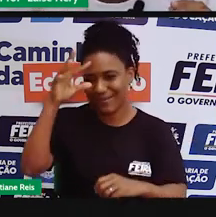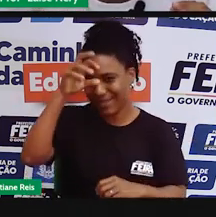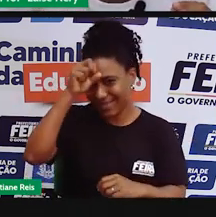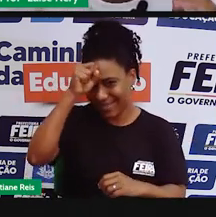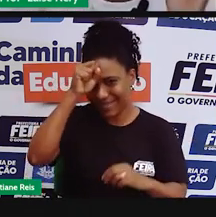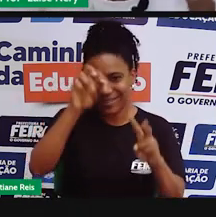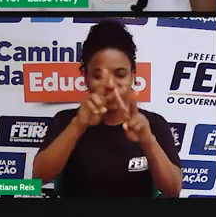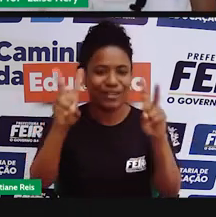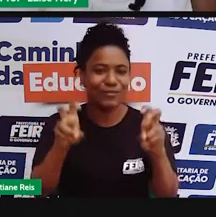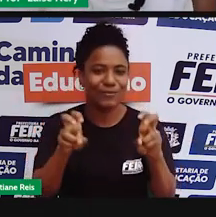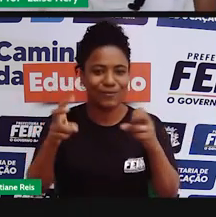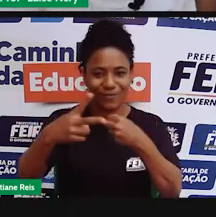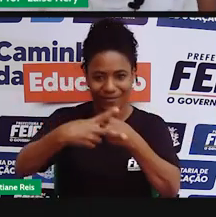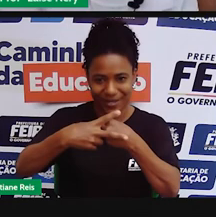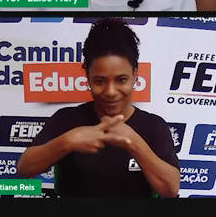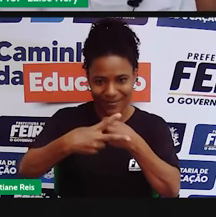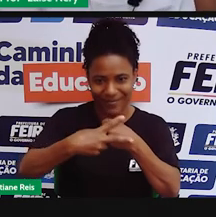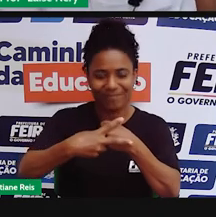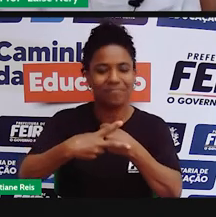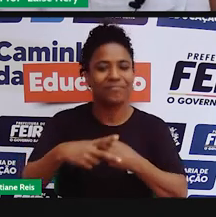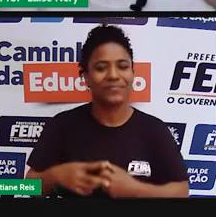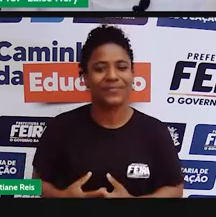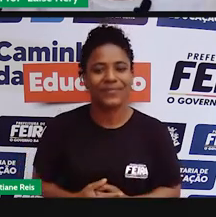os verbos.